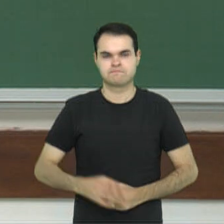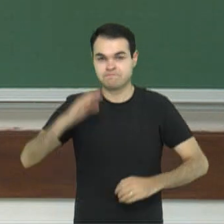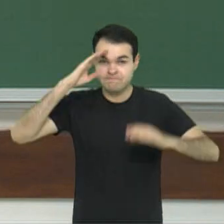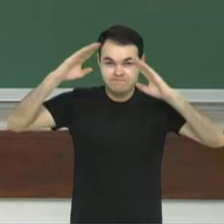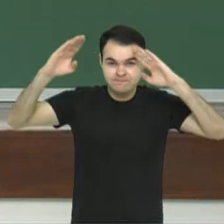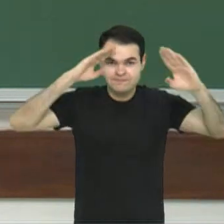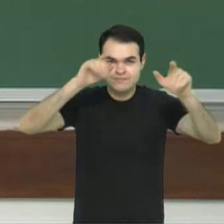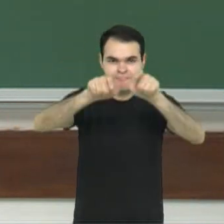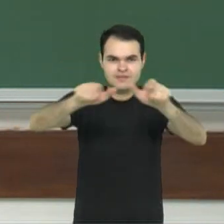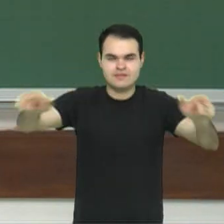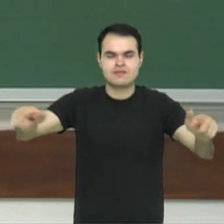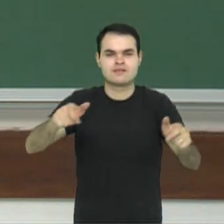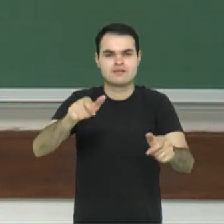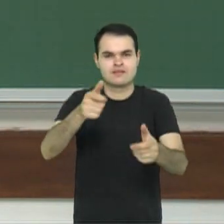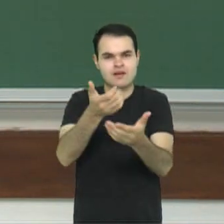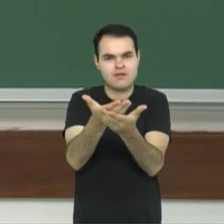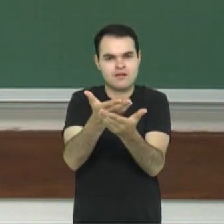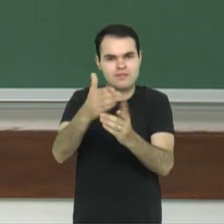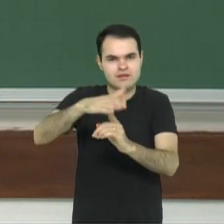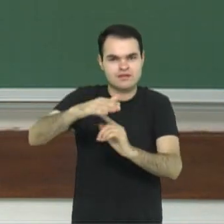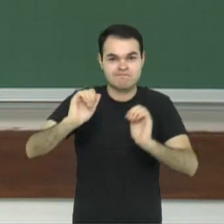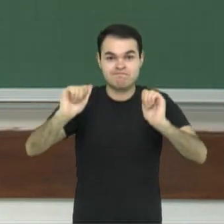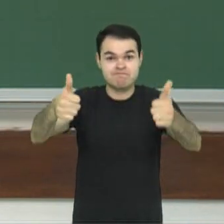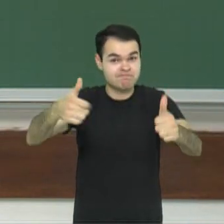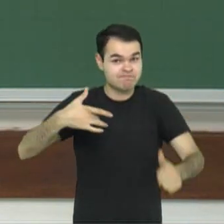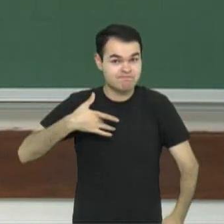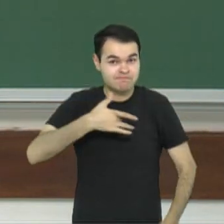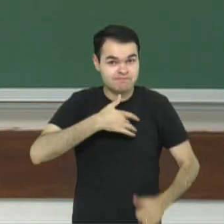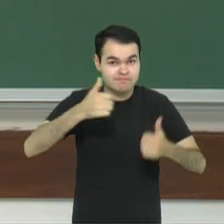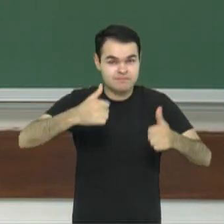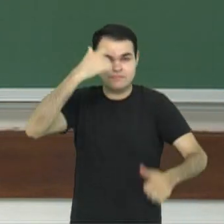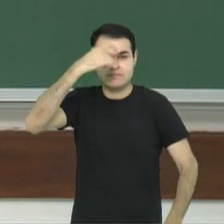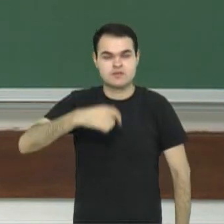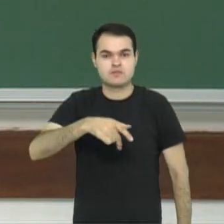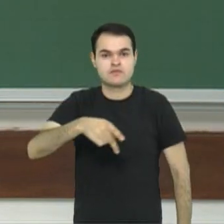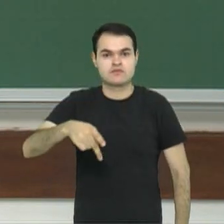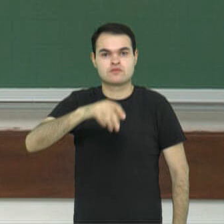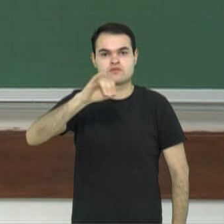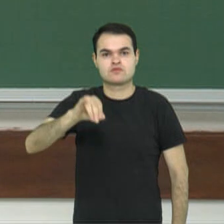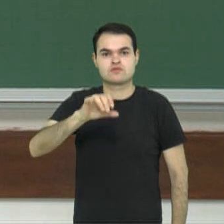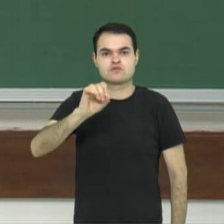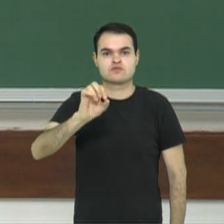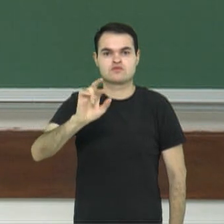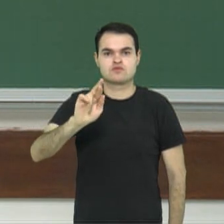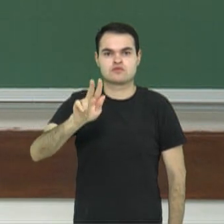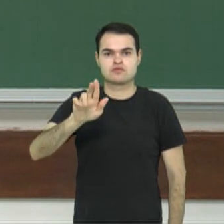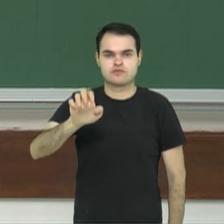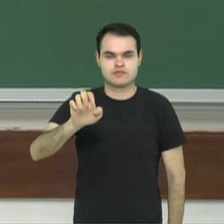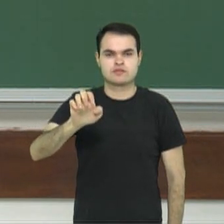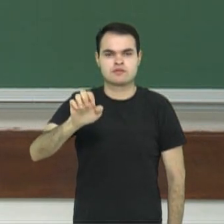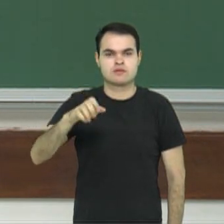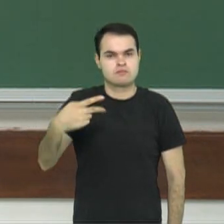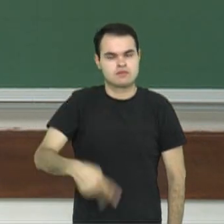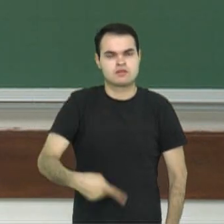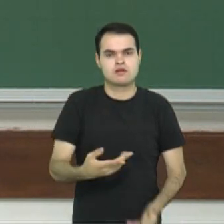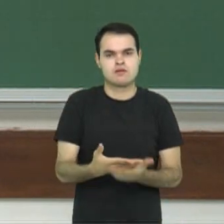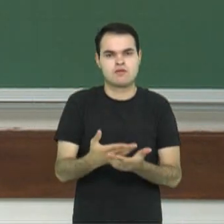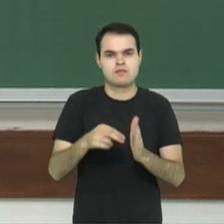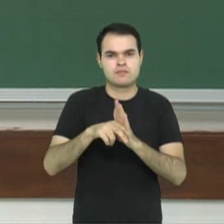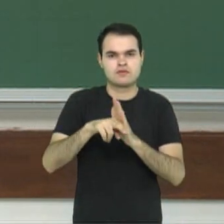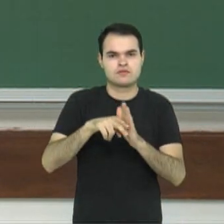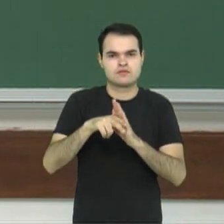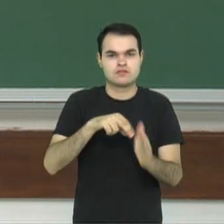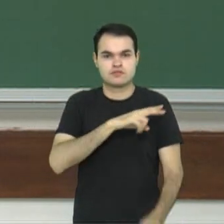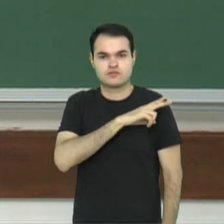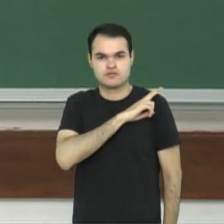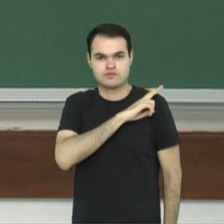Salve, salve, galerinha da Aula Paraná, tudo beleza com vocês? Prof. Jorge na área com mais uma aulinha de biologia para a segunda série do ensino médio. E o tema de